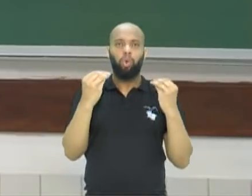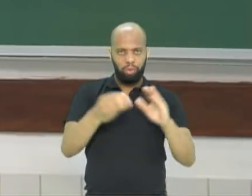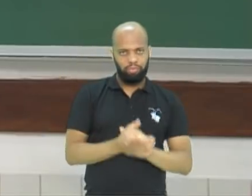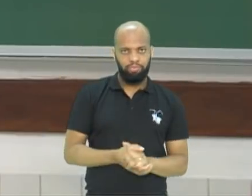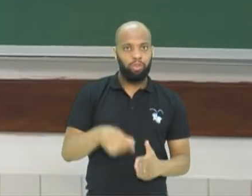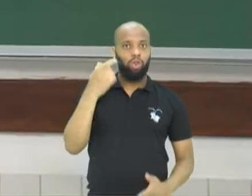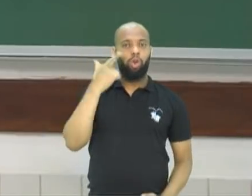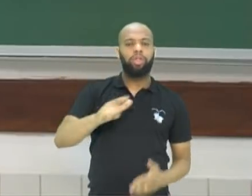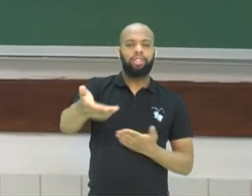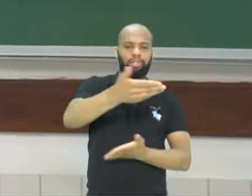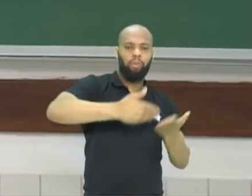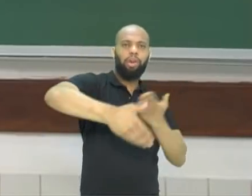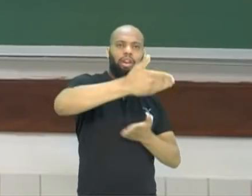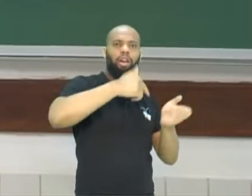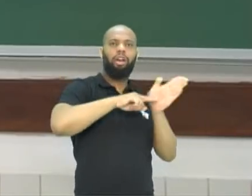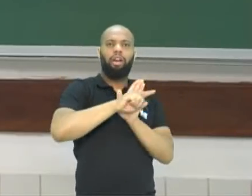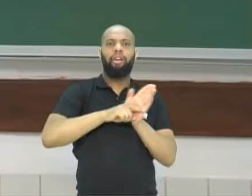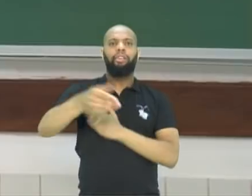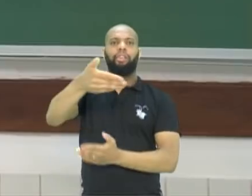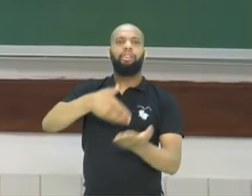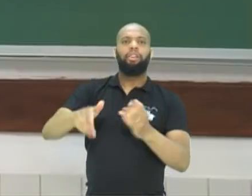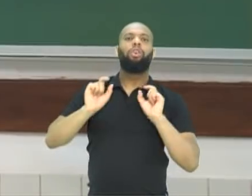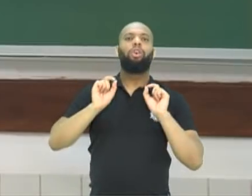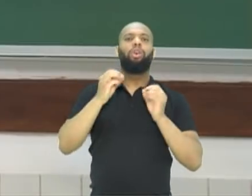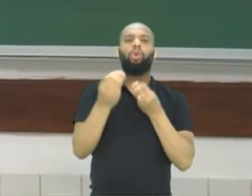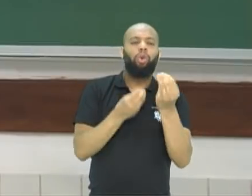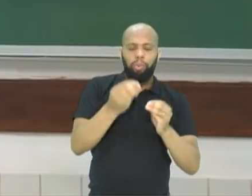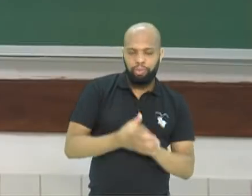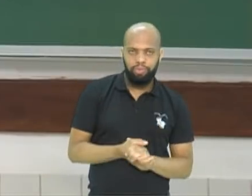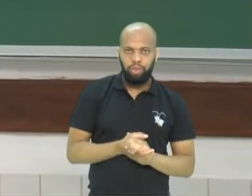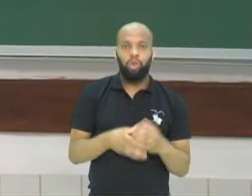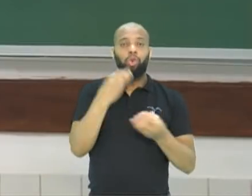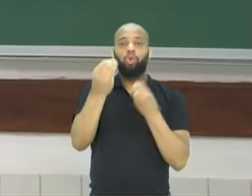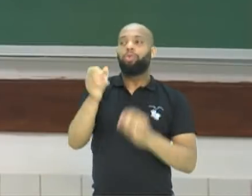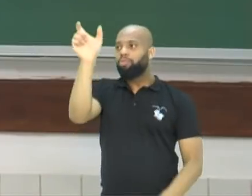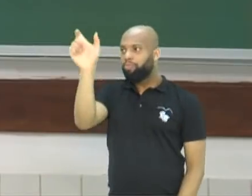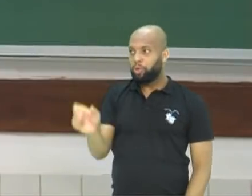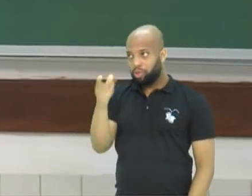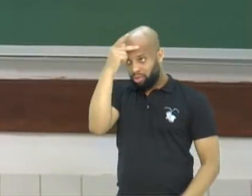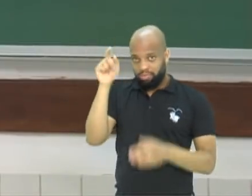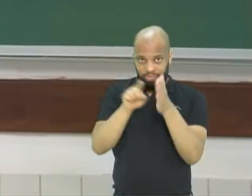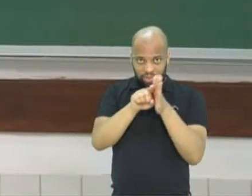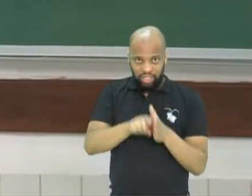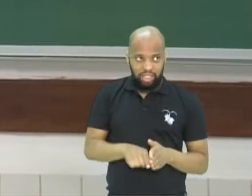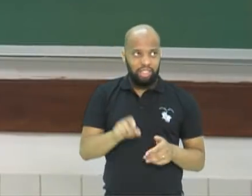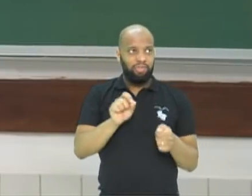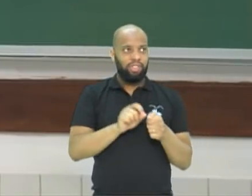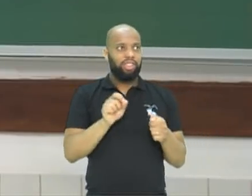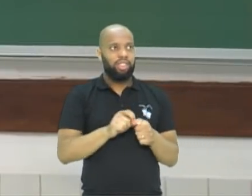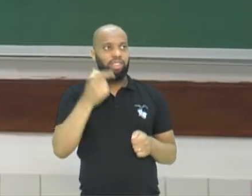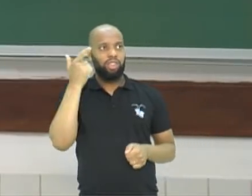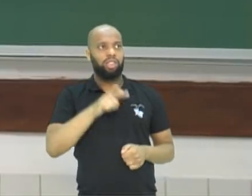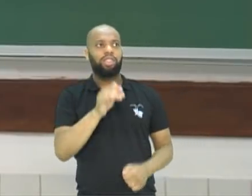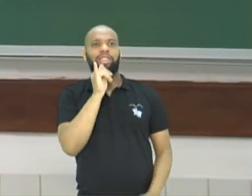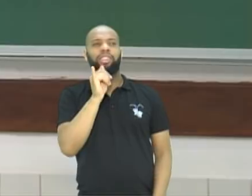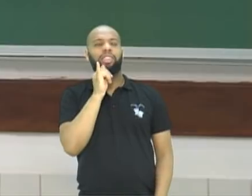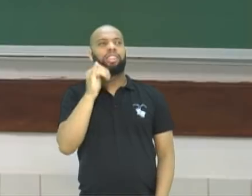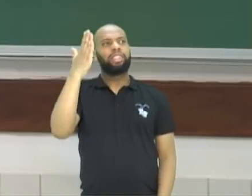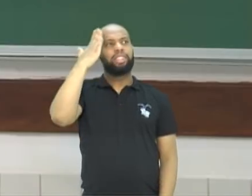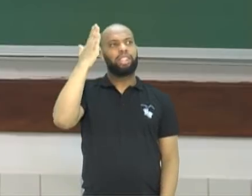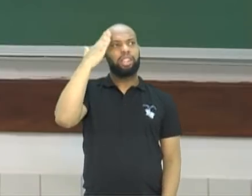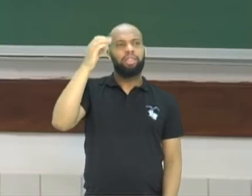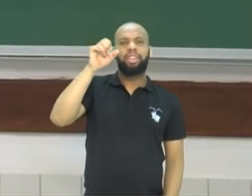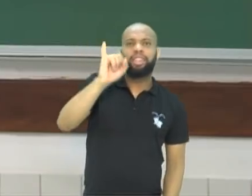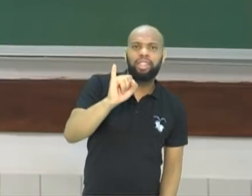para compartilhar pesquisas? Como é que um pesquisador, por exemplo, fazia para saber